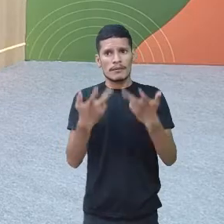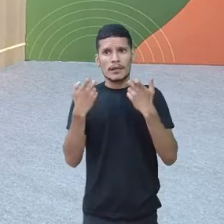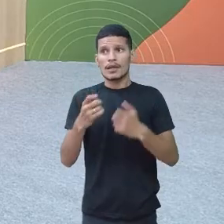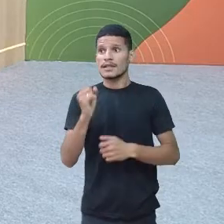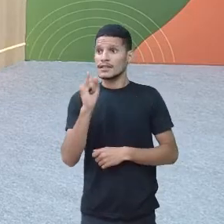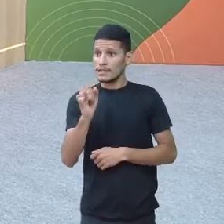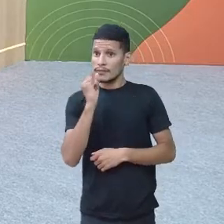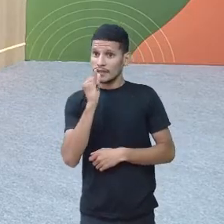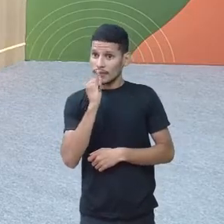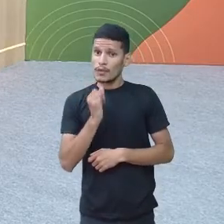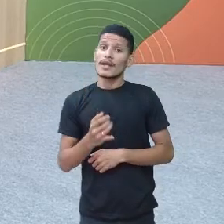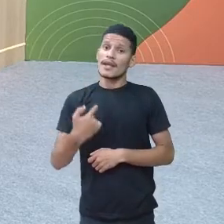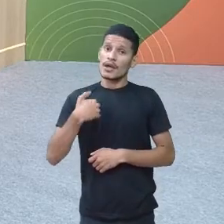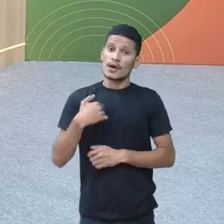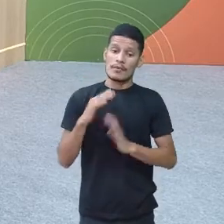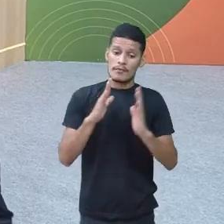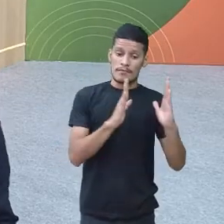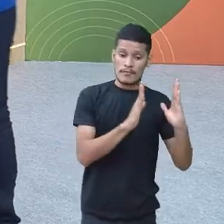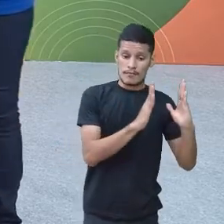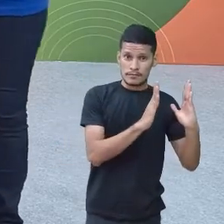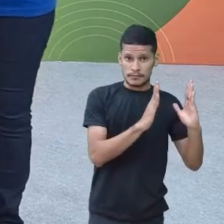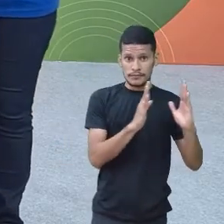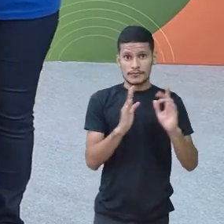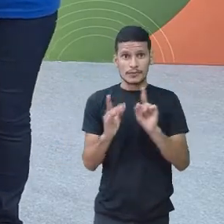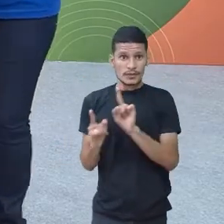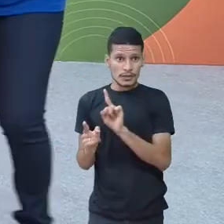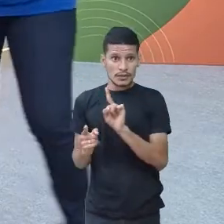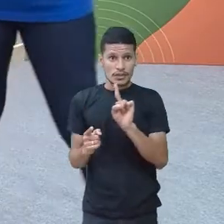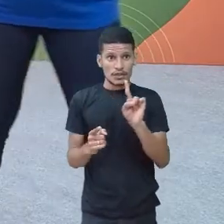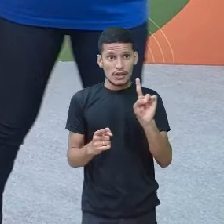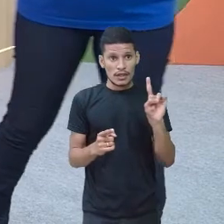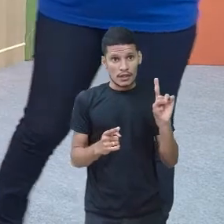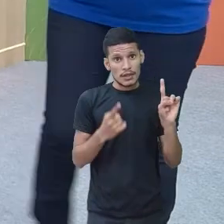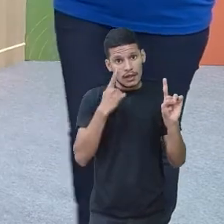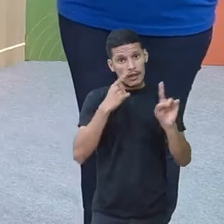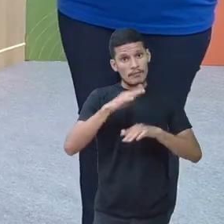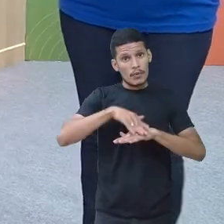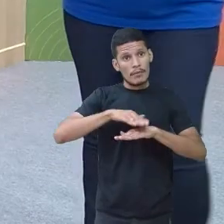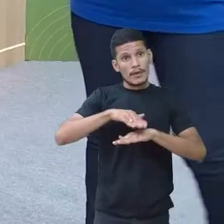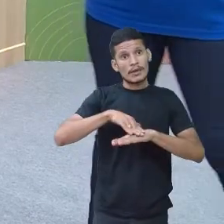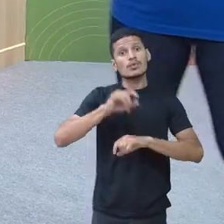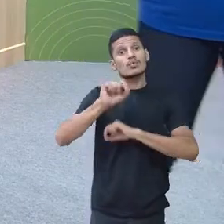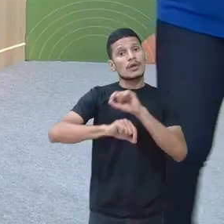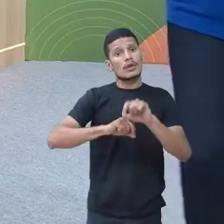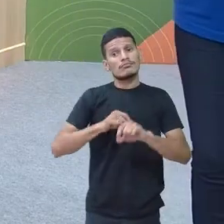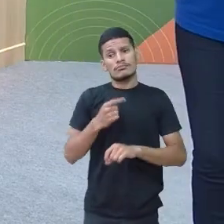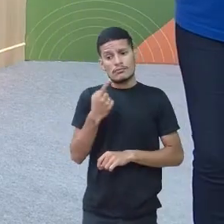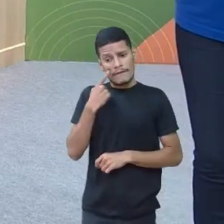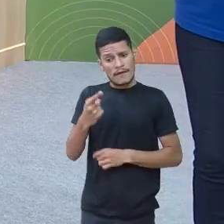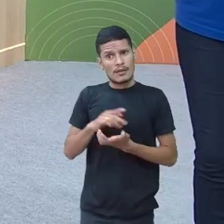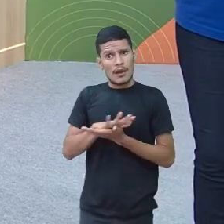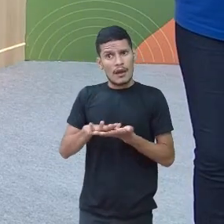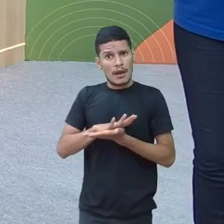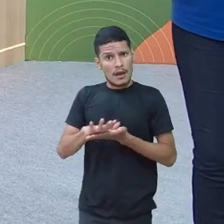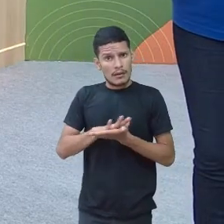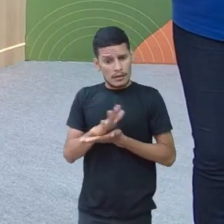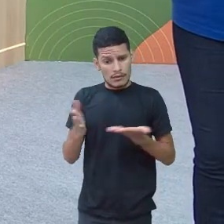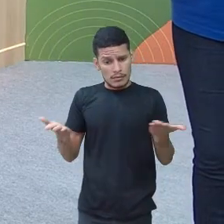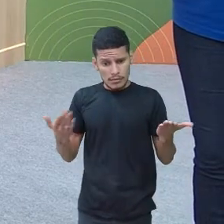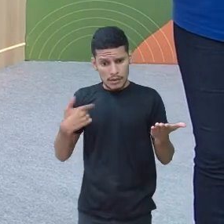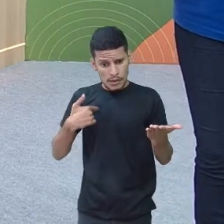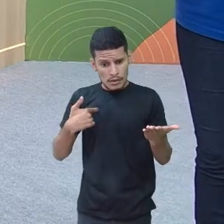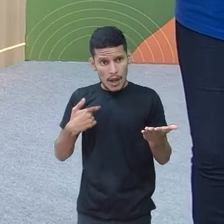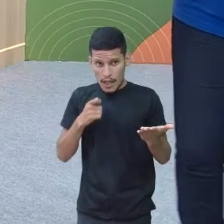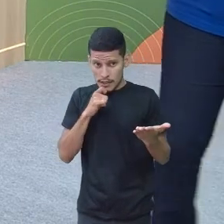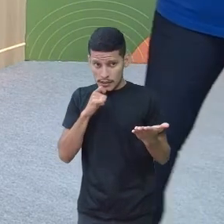Aqui. Se eu for para a esquerda, vai ter... Não muda não, Billy, a câmera. Vai ter um determinado momento em que Billy não vai me ver. Eu tô aqui ainda do